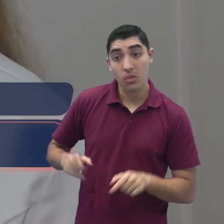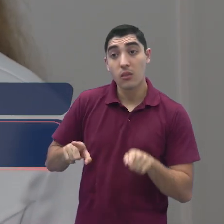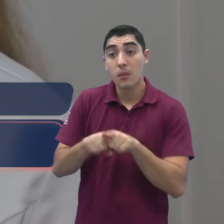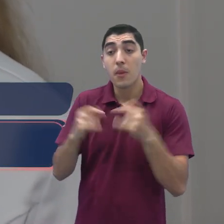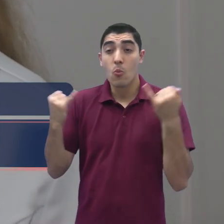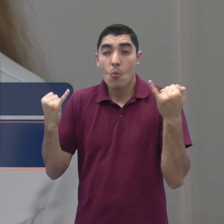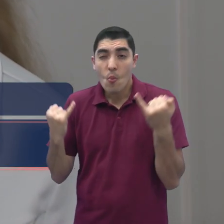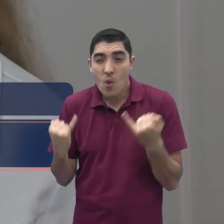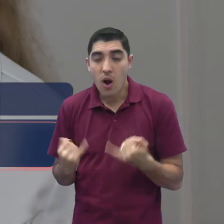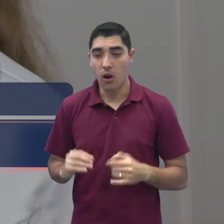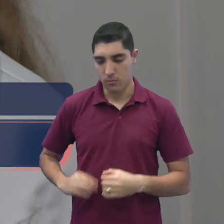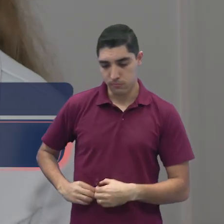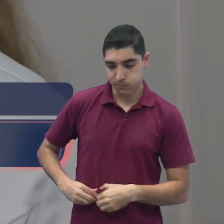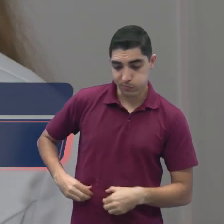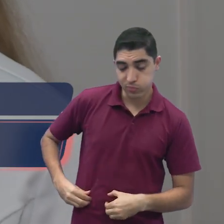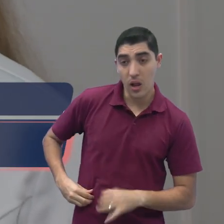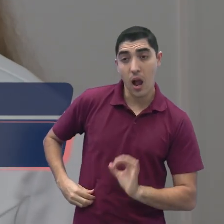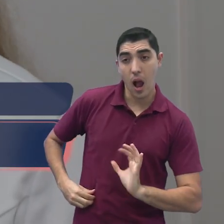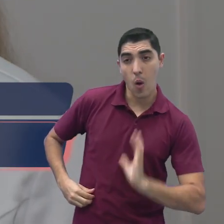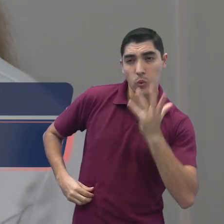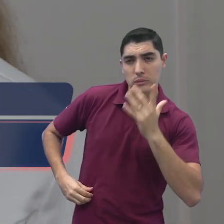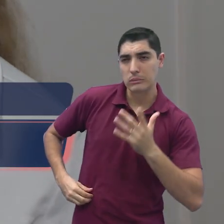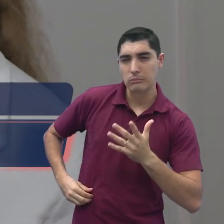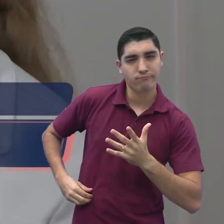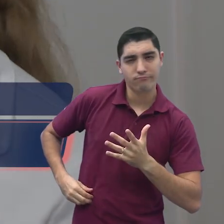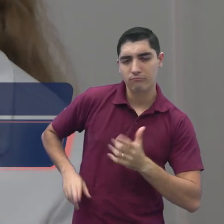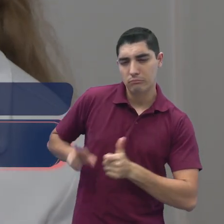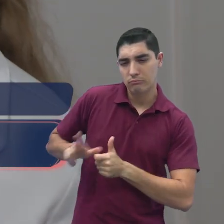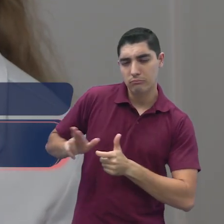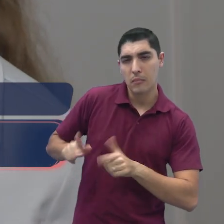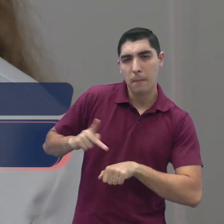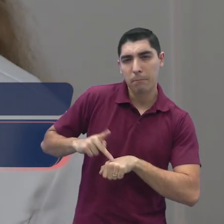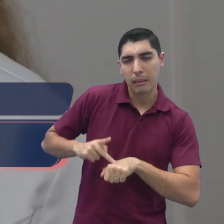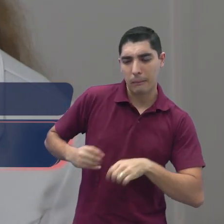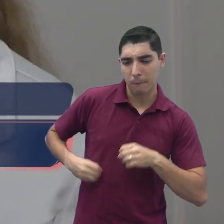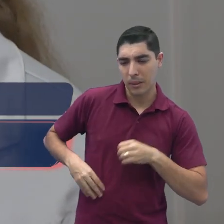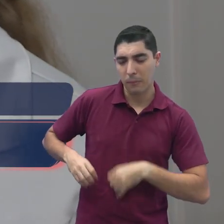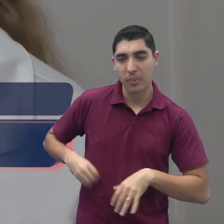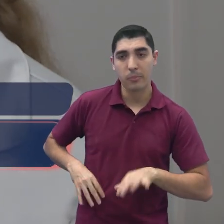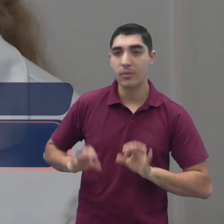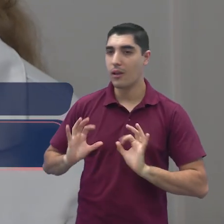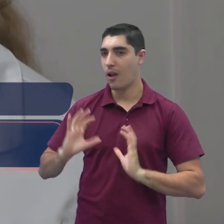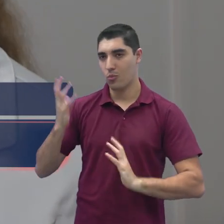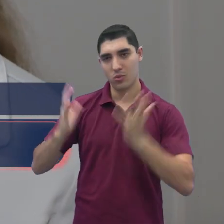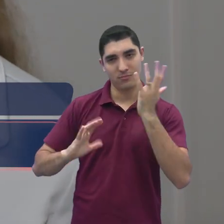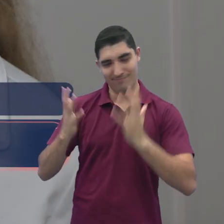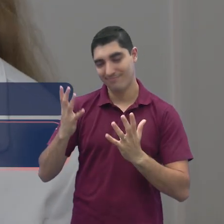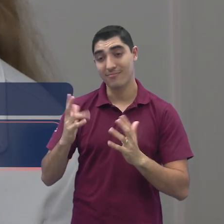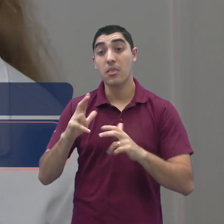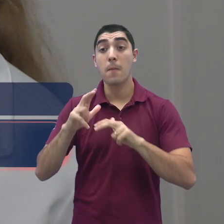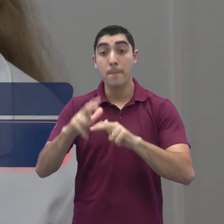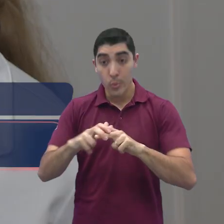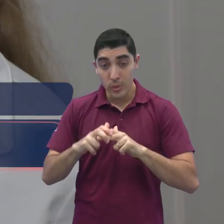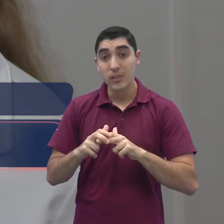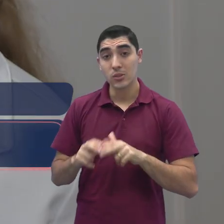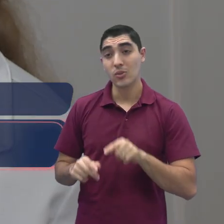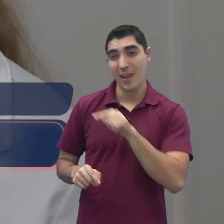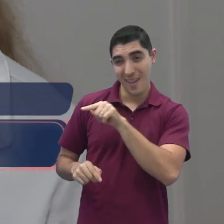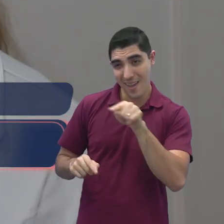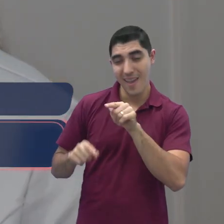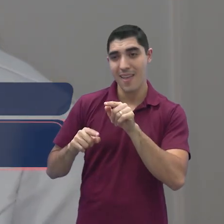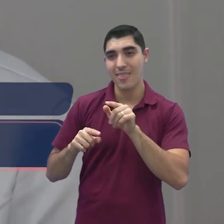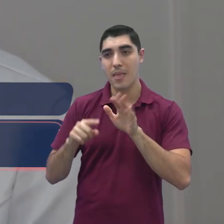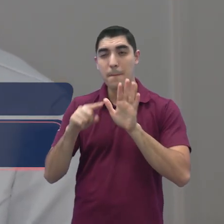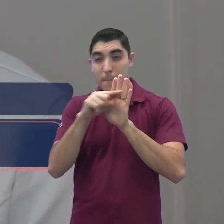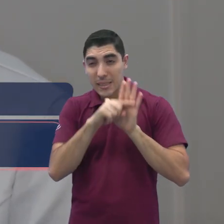risco do emagrecimento, que pode deslocar uma pedra na vesícula, pode fazer pancreatite. Então, já se desmistificou um pouquinho isso e acaba